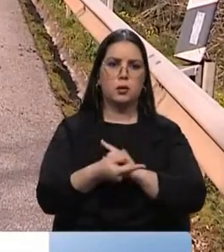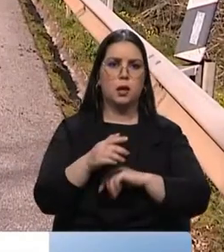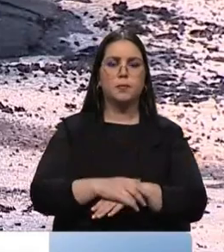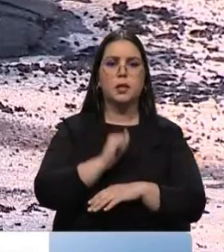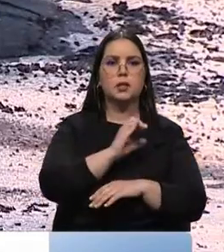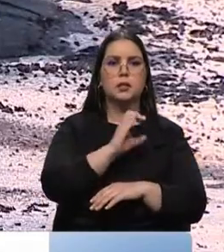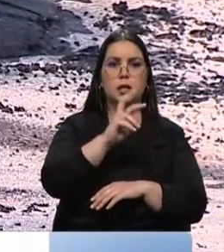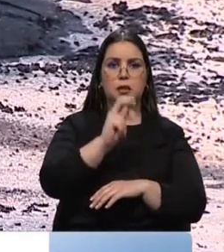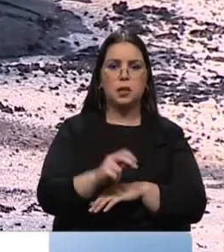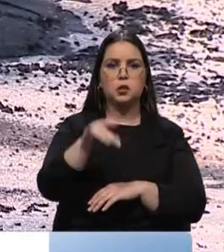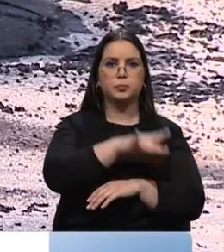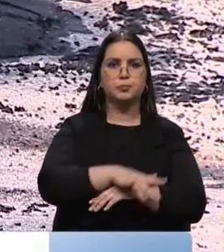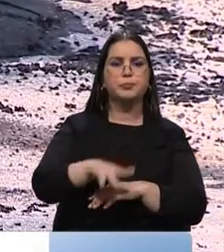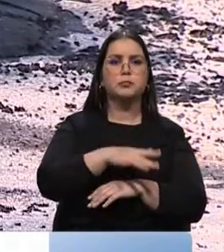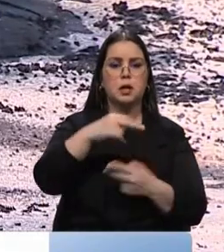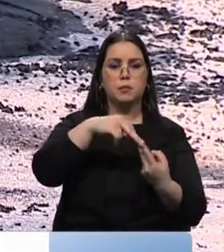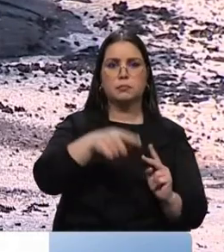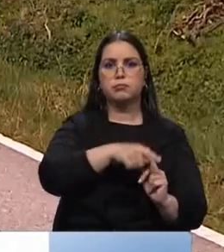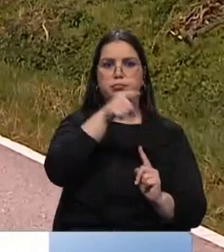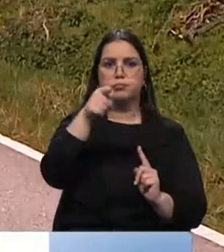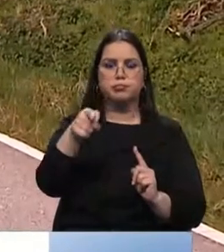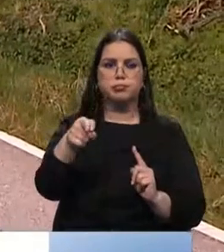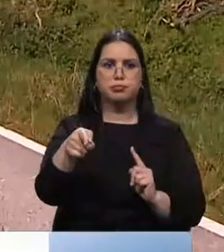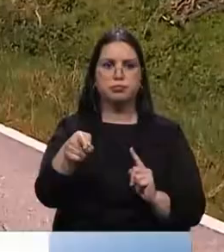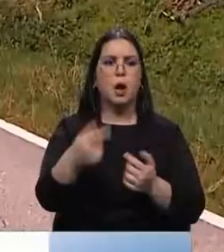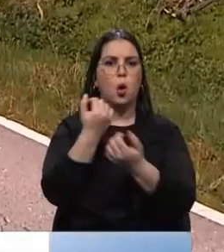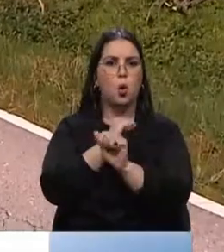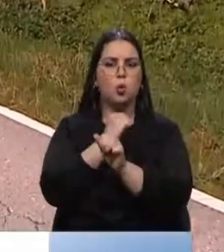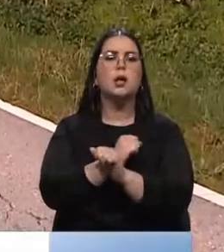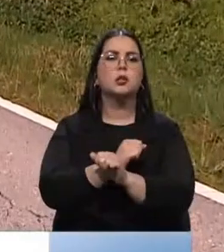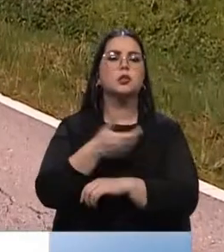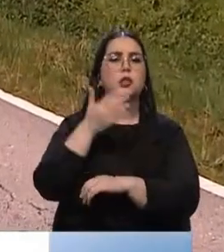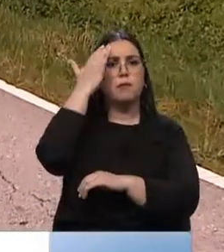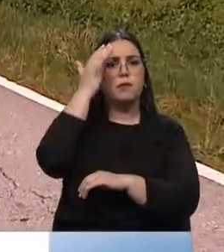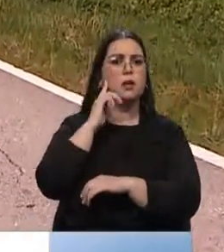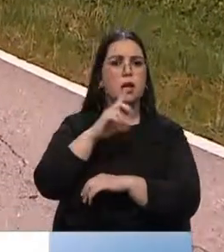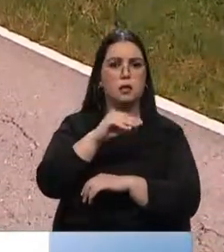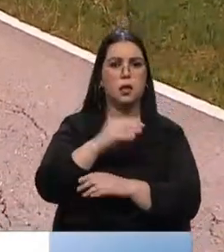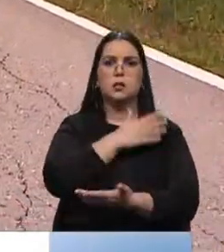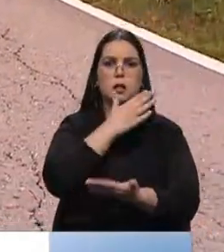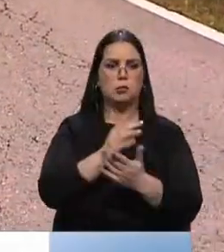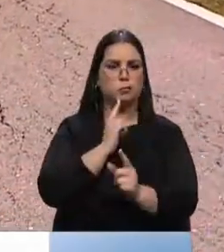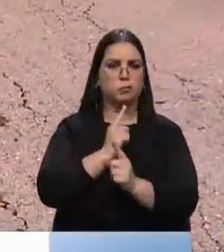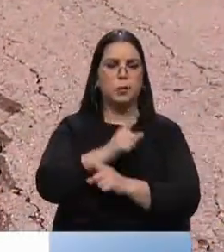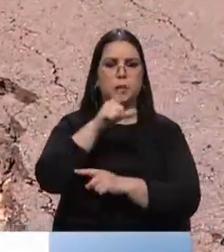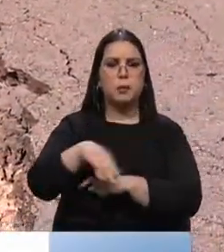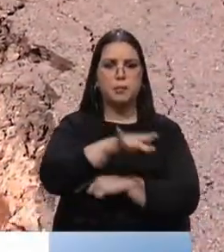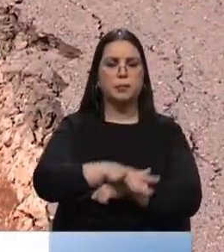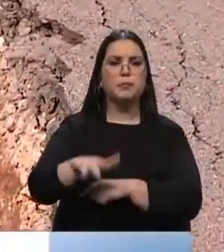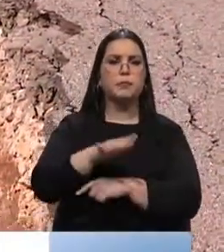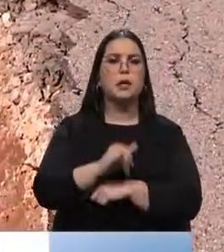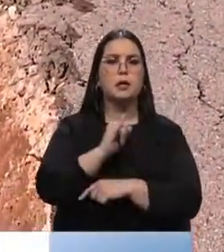a Condeixa, está assim desde 10 de fevereiro. Também a Estrada Municipal 562 e a Regional 347